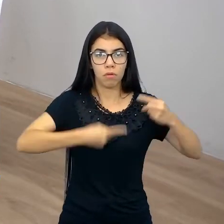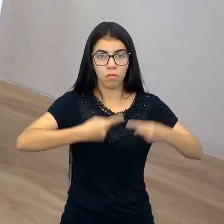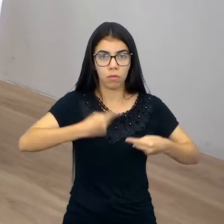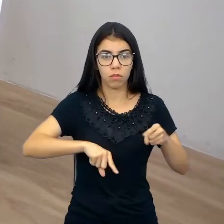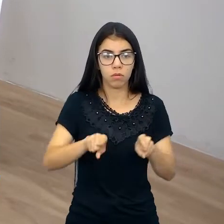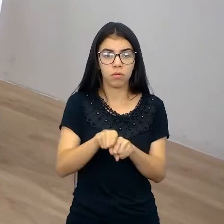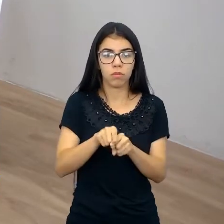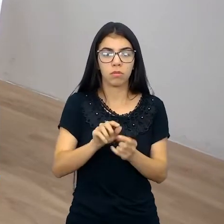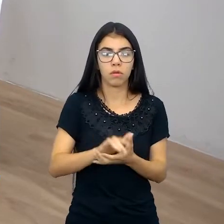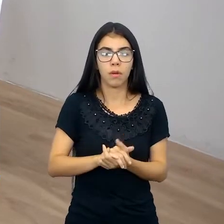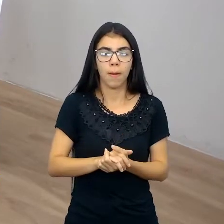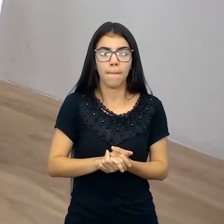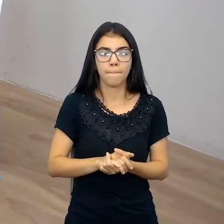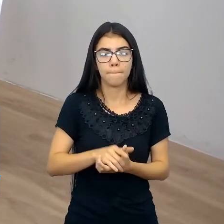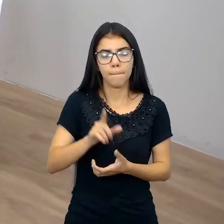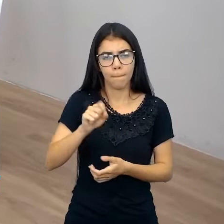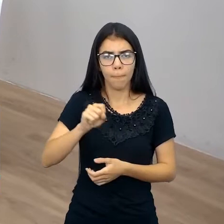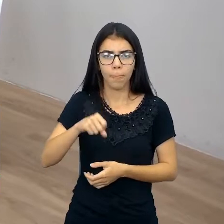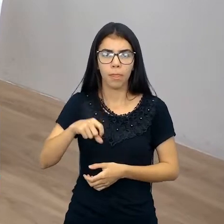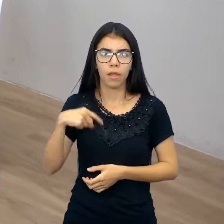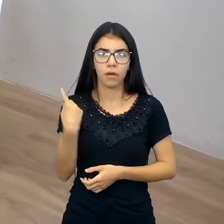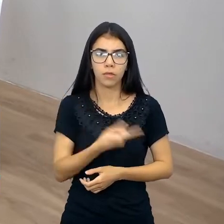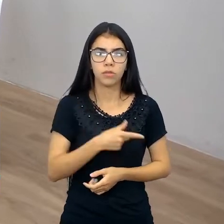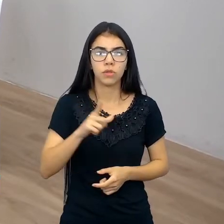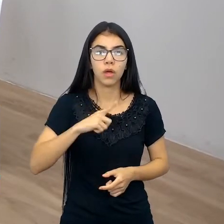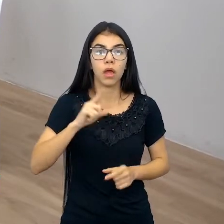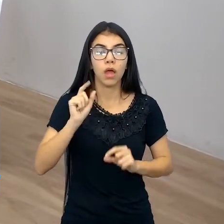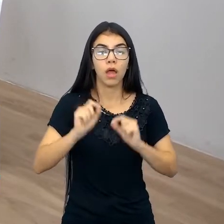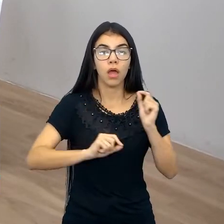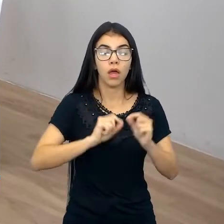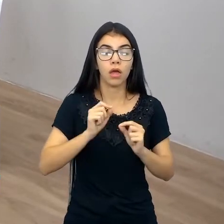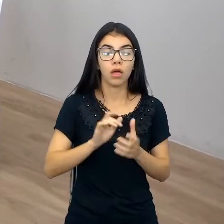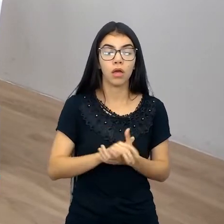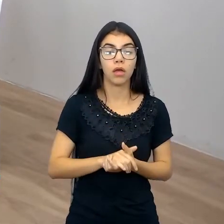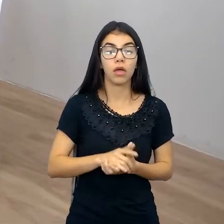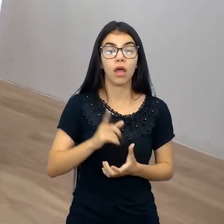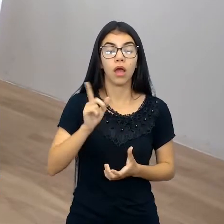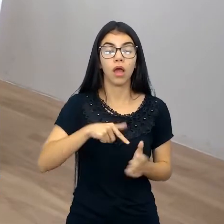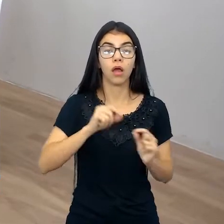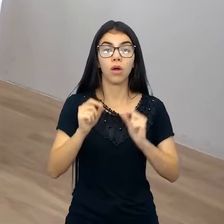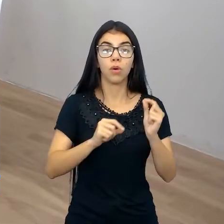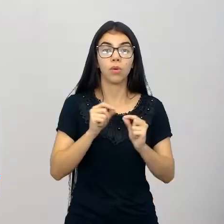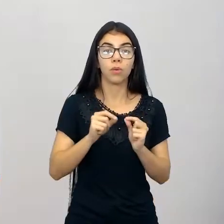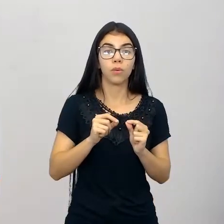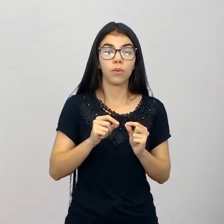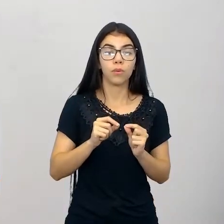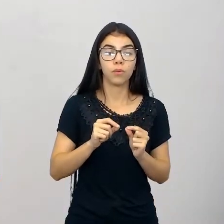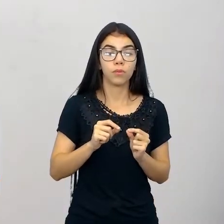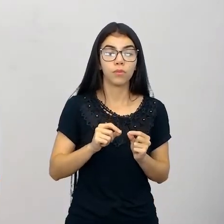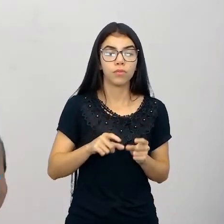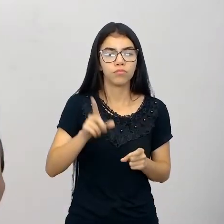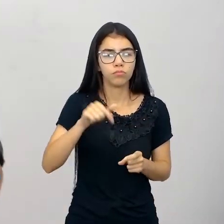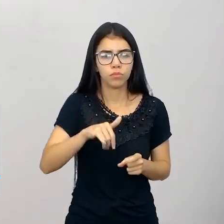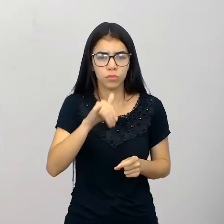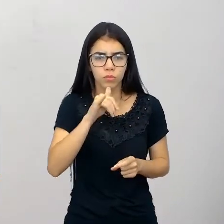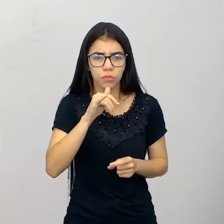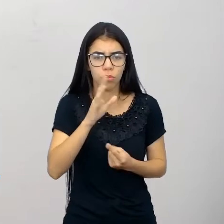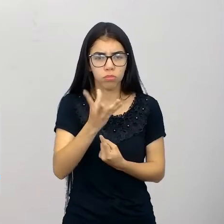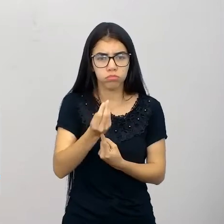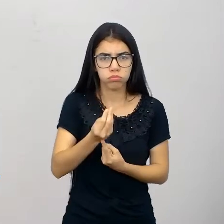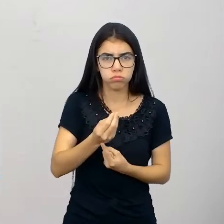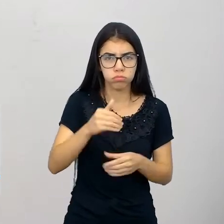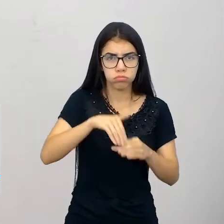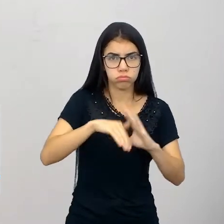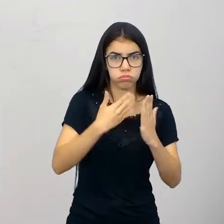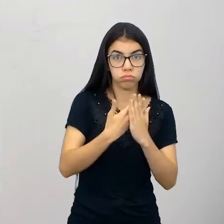Acredito que sim, né? Sim, claro, porque o que acontece, né? A gente sempre teve na visão da escolástica, da escola, que